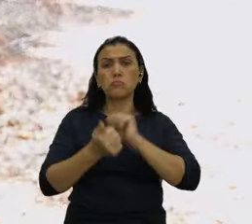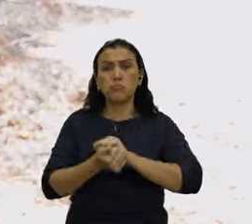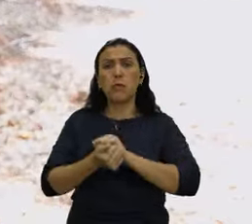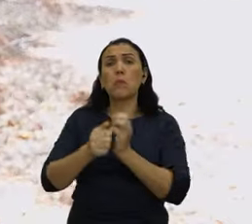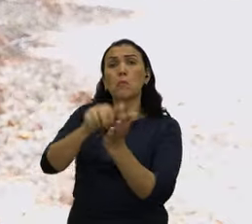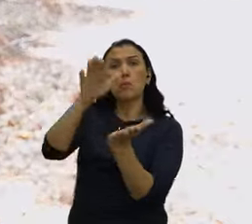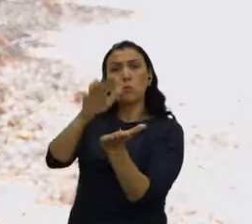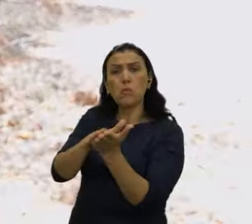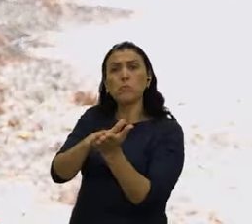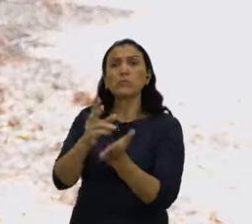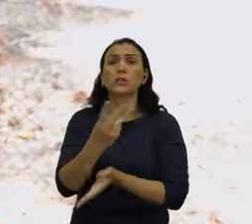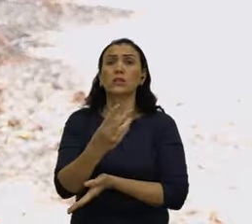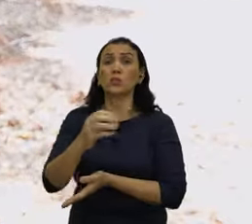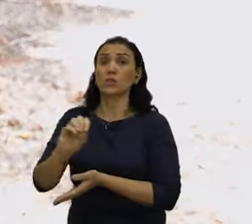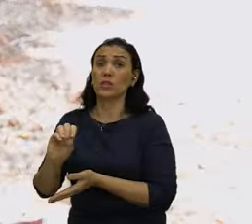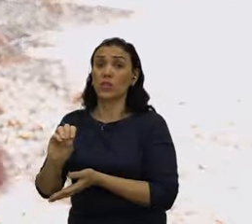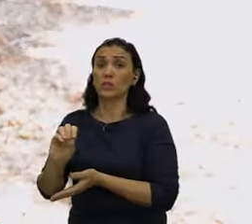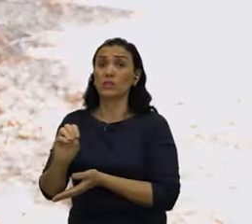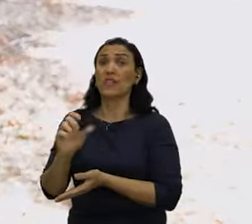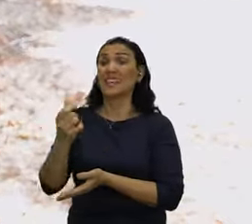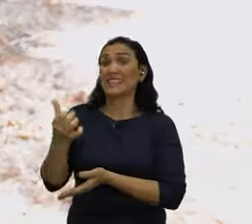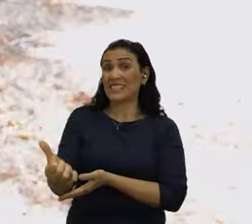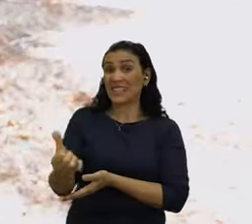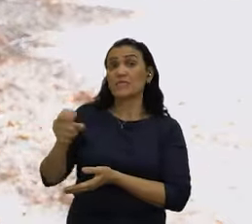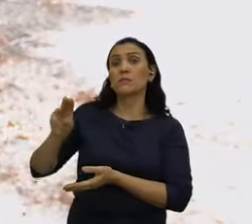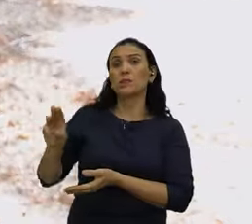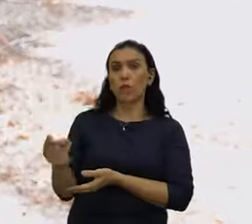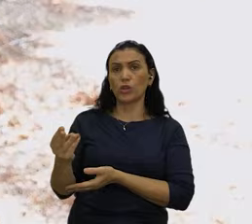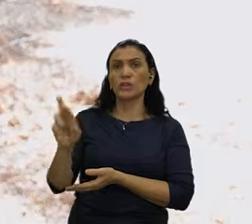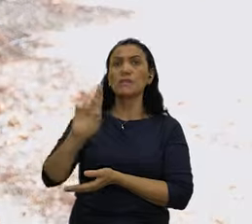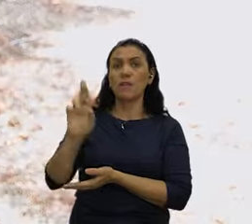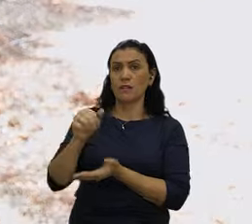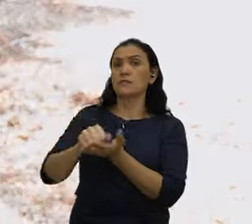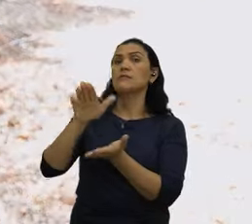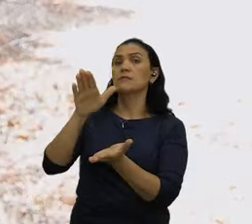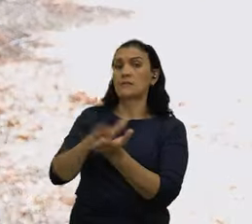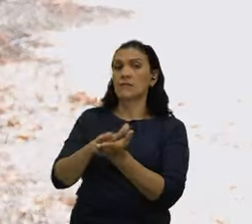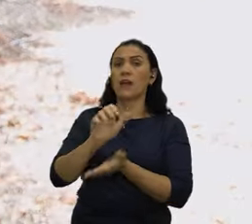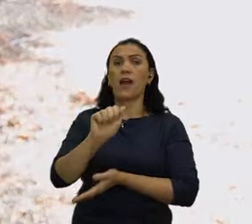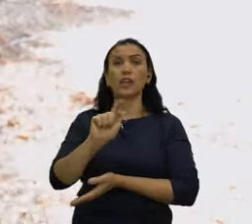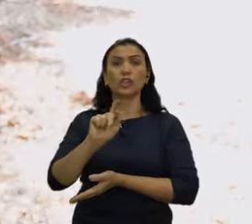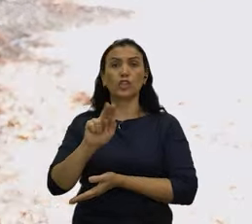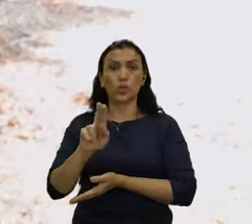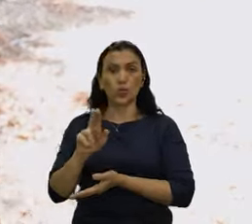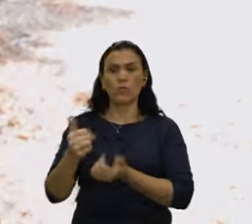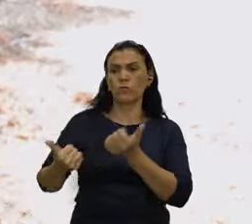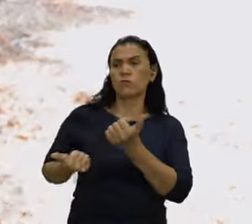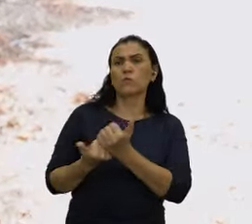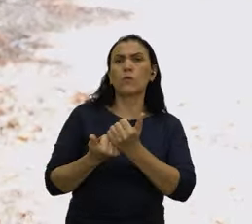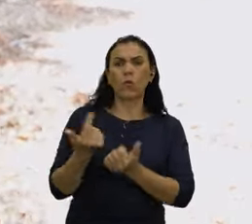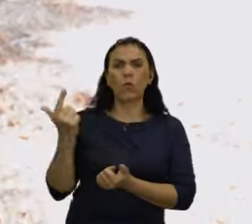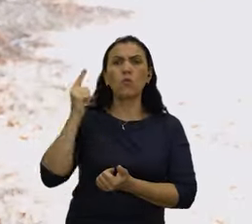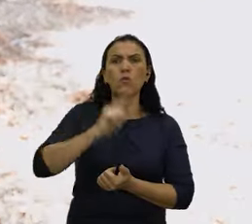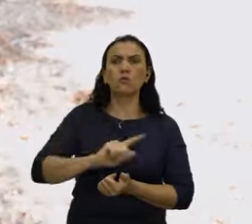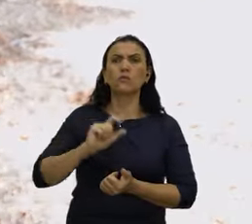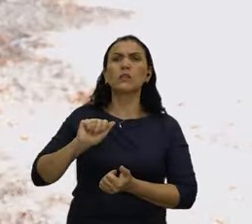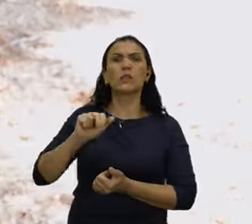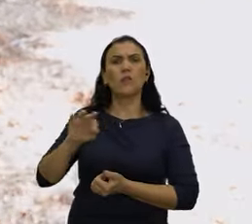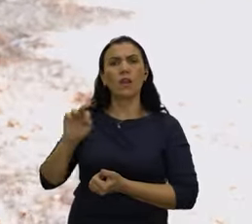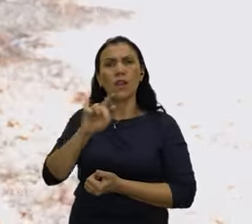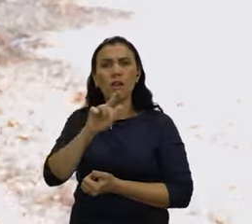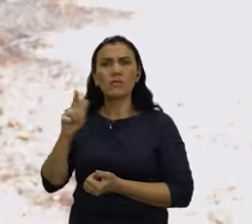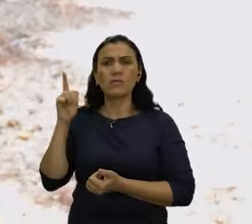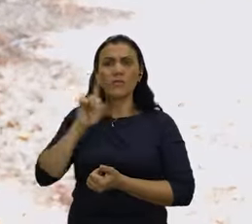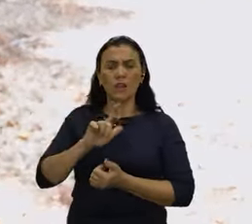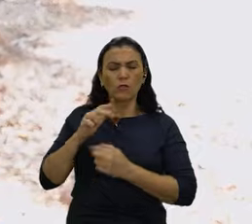que poderia variar de 200 a 6 milhões de reais. A AGU conseguiu manter a competência da